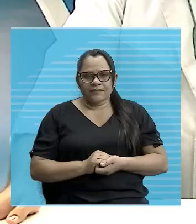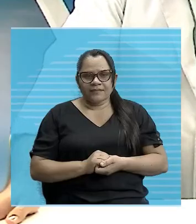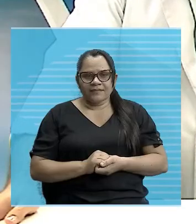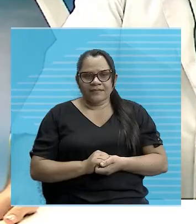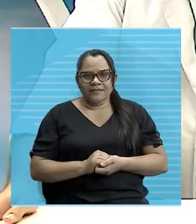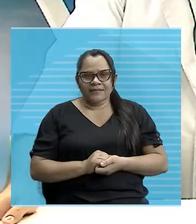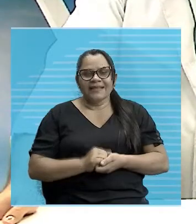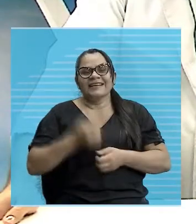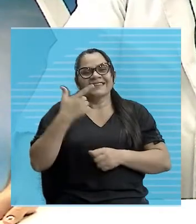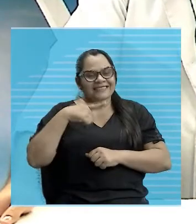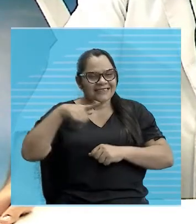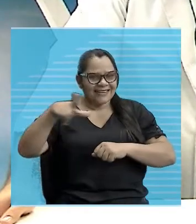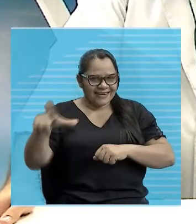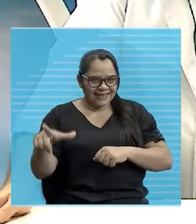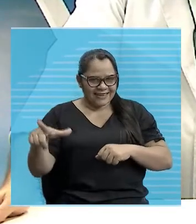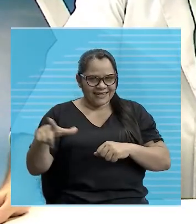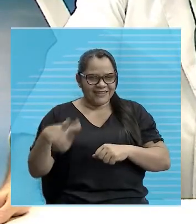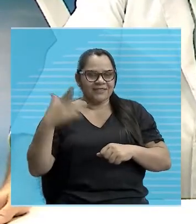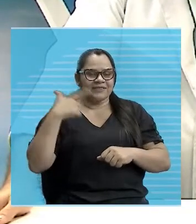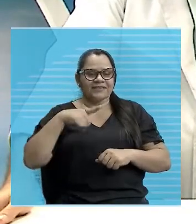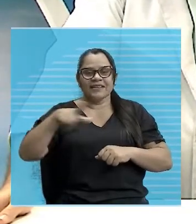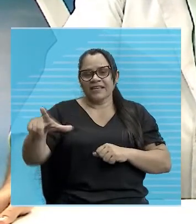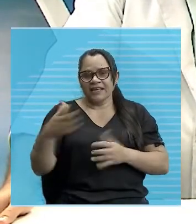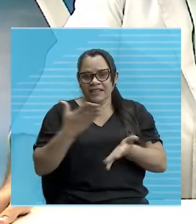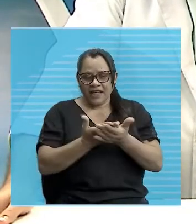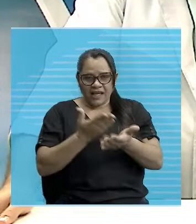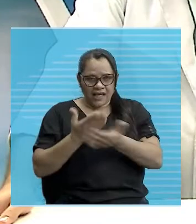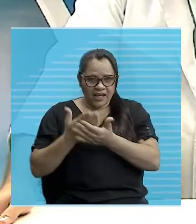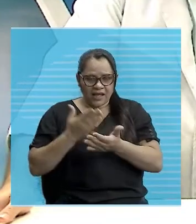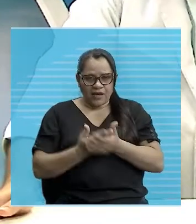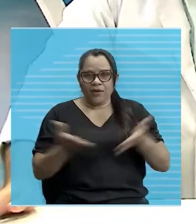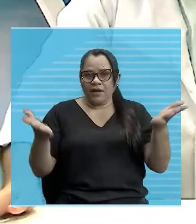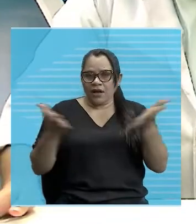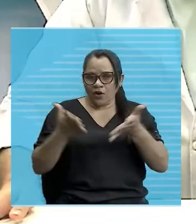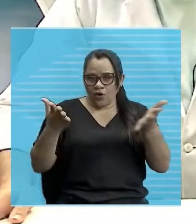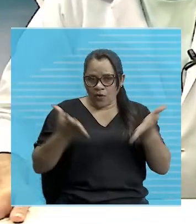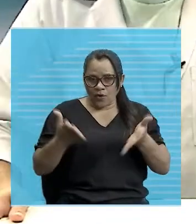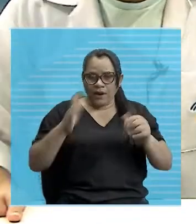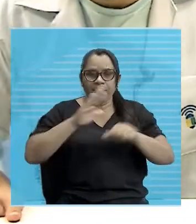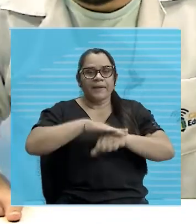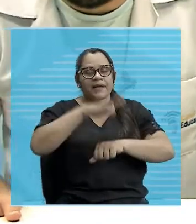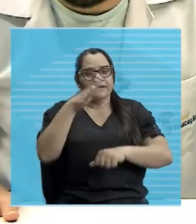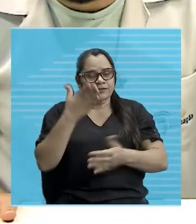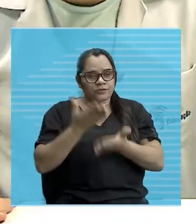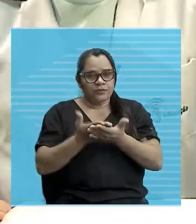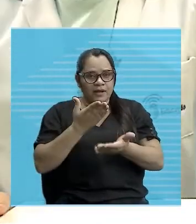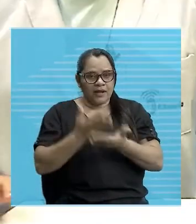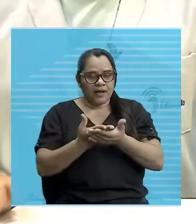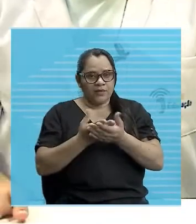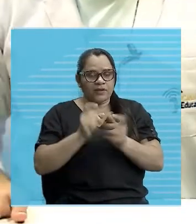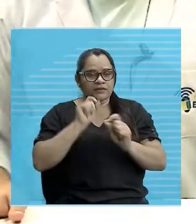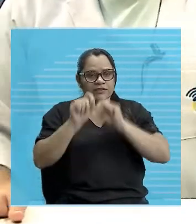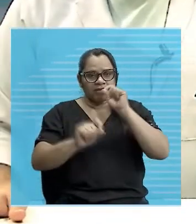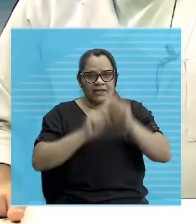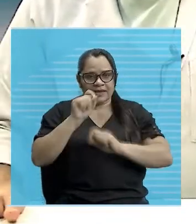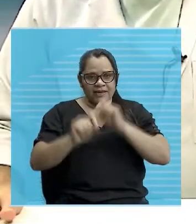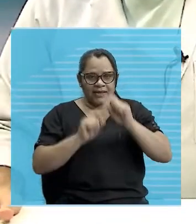vamos lá meus queridos e maravilhosos alunos vamos para mais uma aula